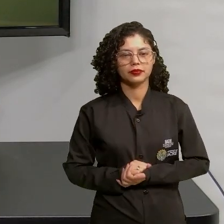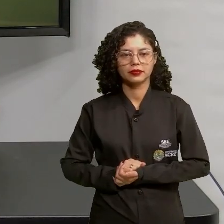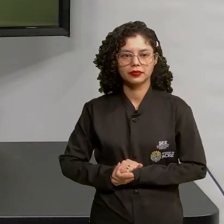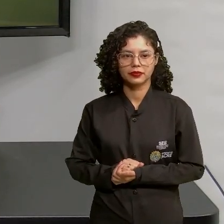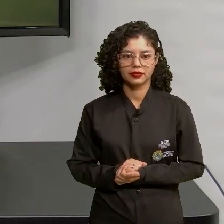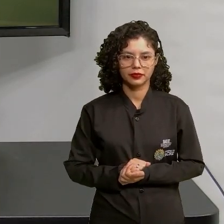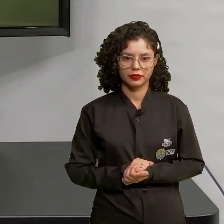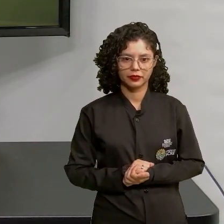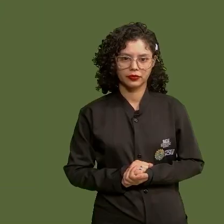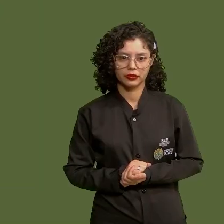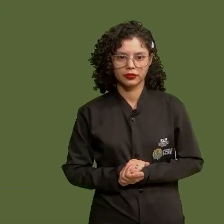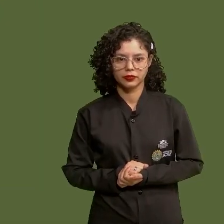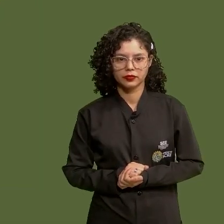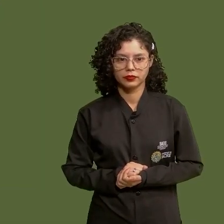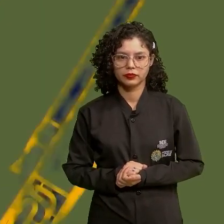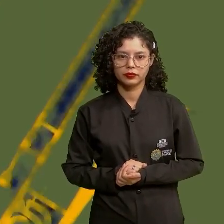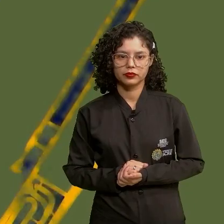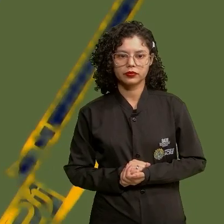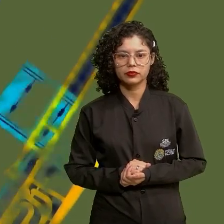aula, gente.